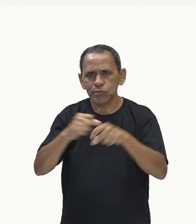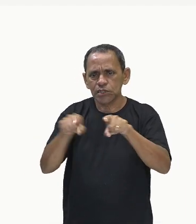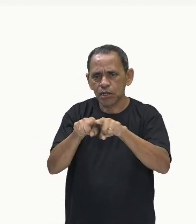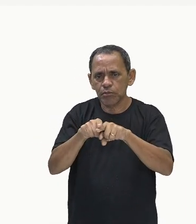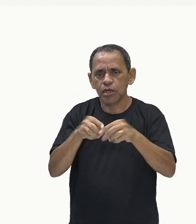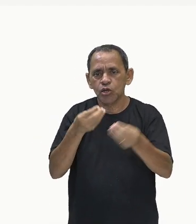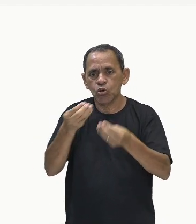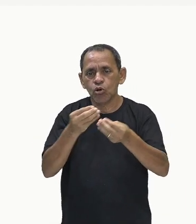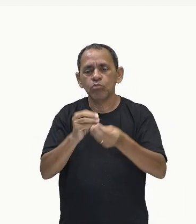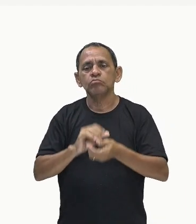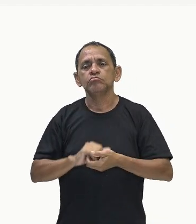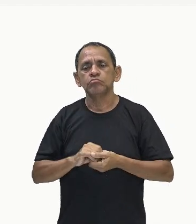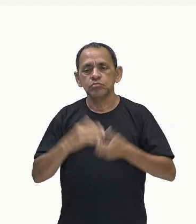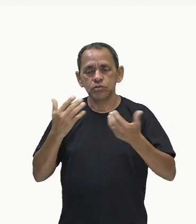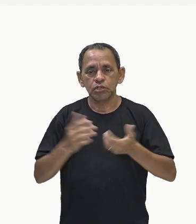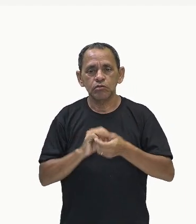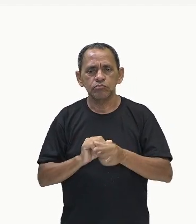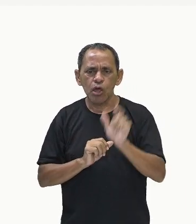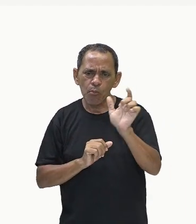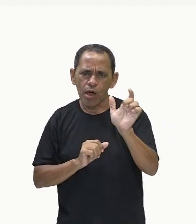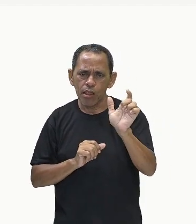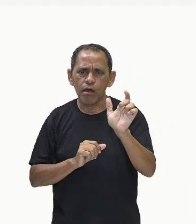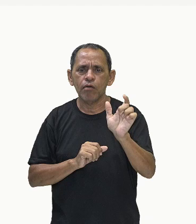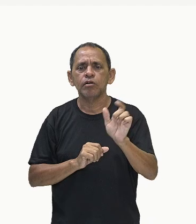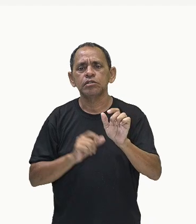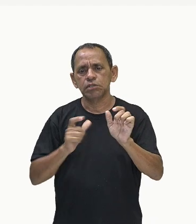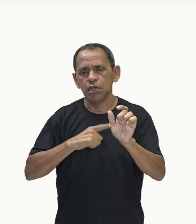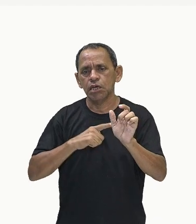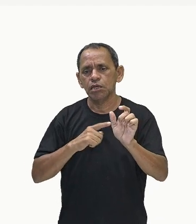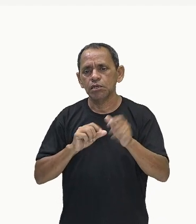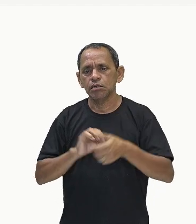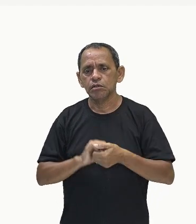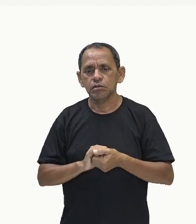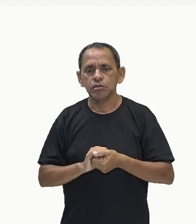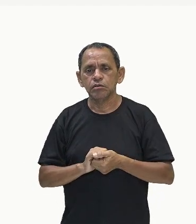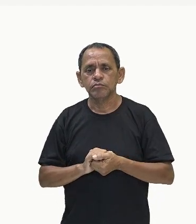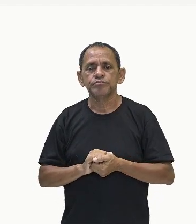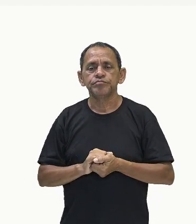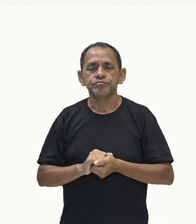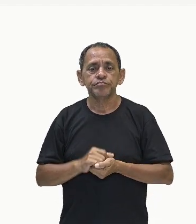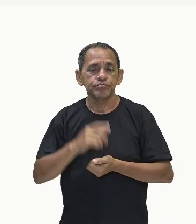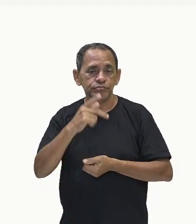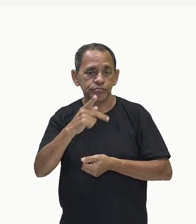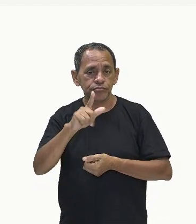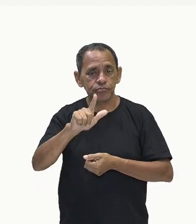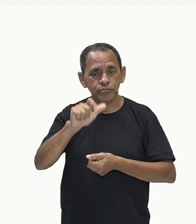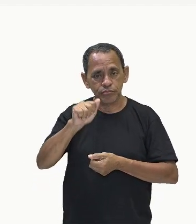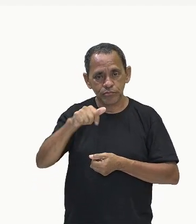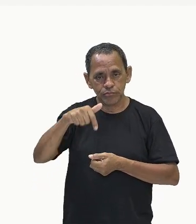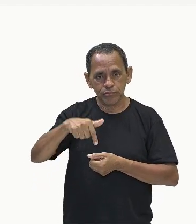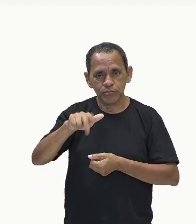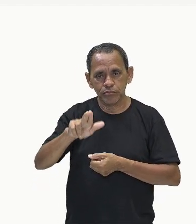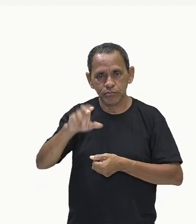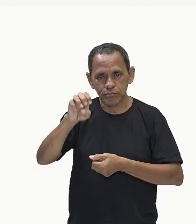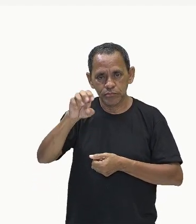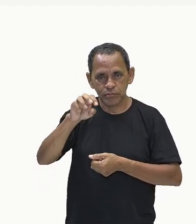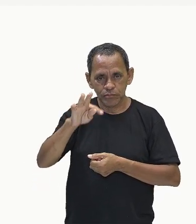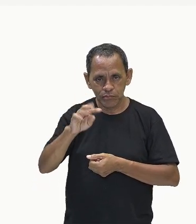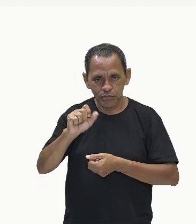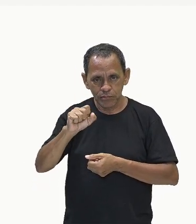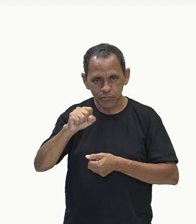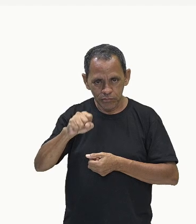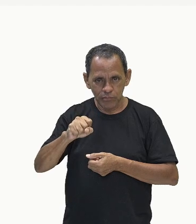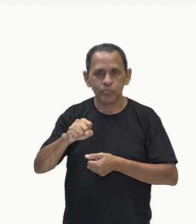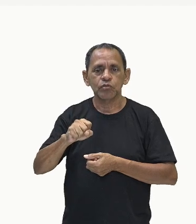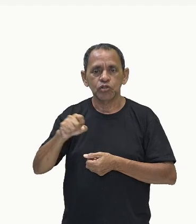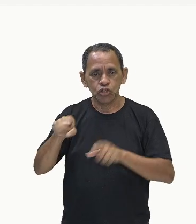sob esse termo, né, dos leucócitos, e também as plaquetas e o plasma sanguíneo. Vejam aí nestas